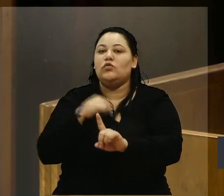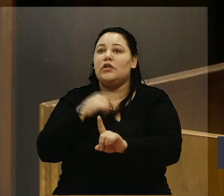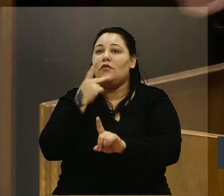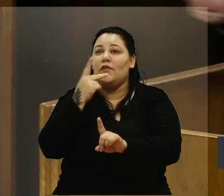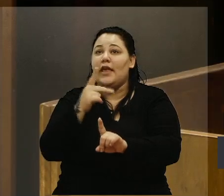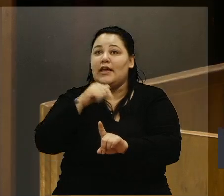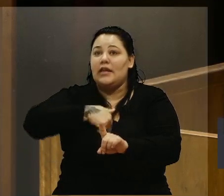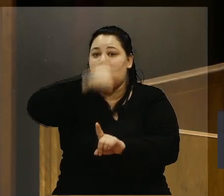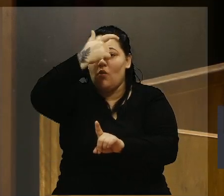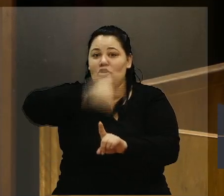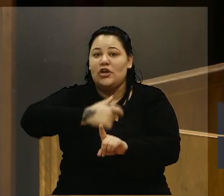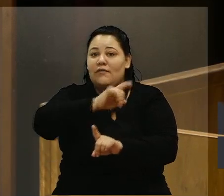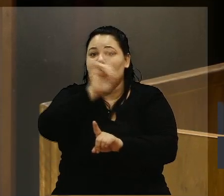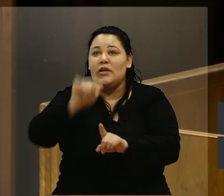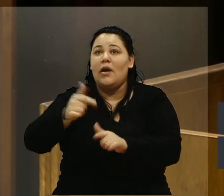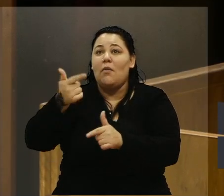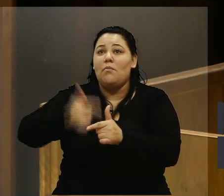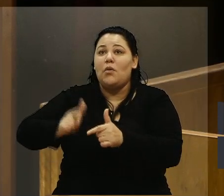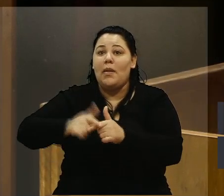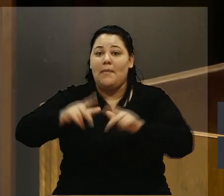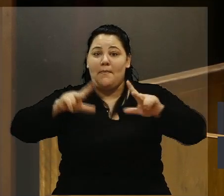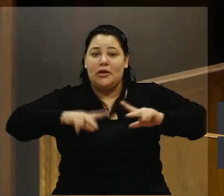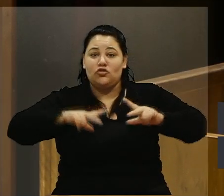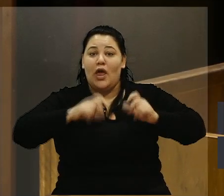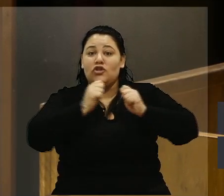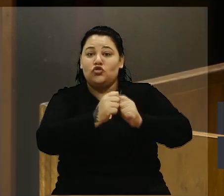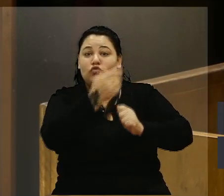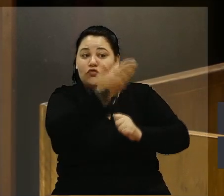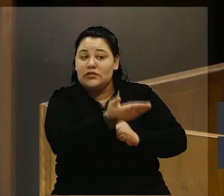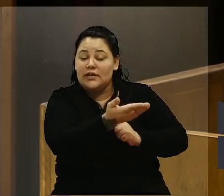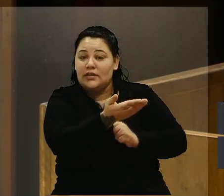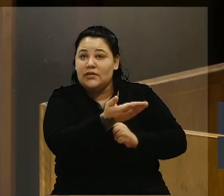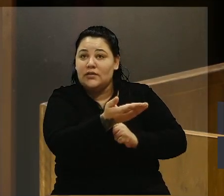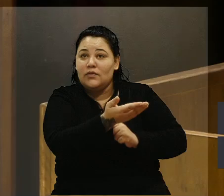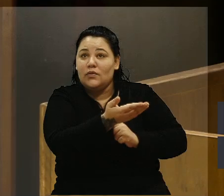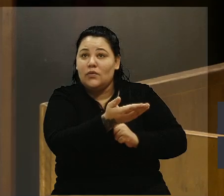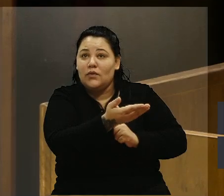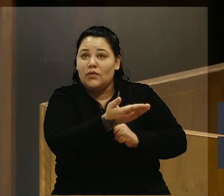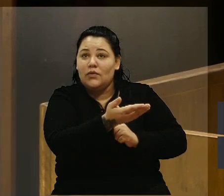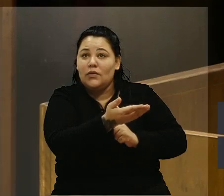eu achava que não era um problema pessoal dele com o senhor. Foi isso que eu falei, porque eu falei